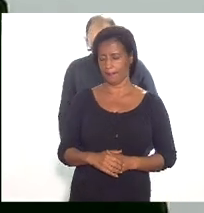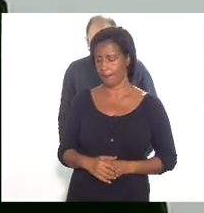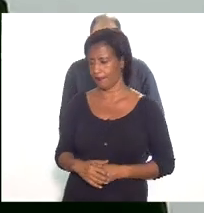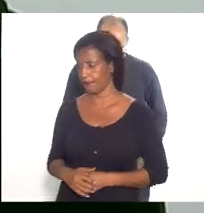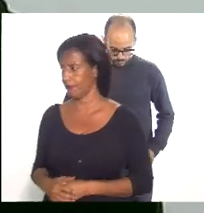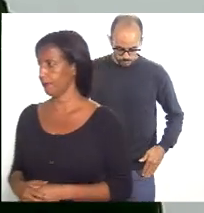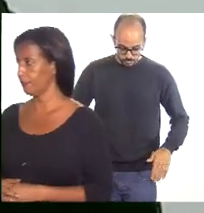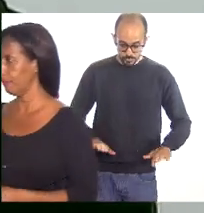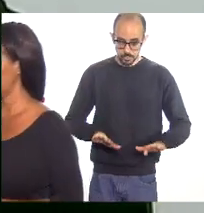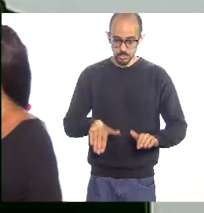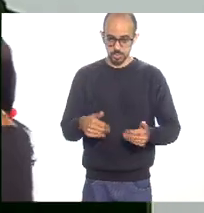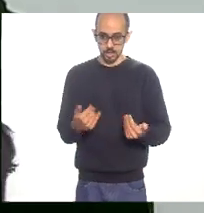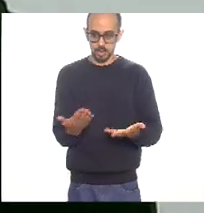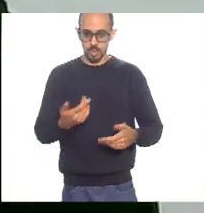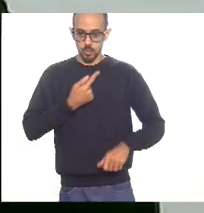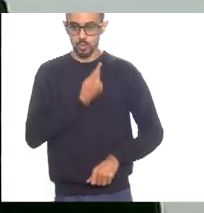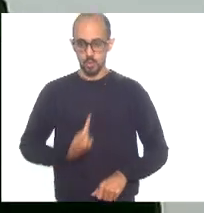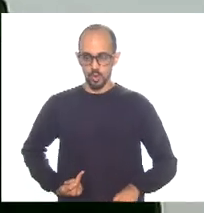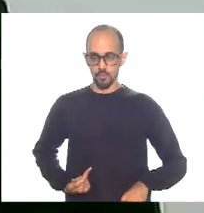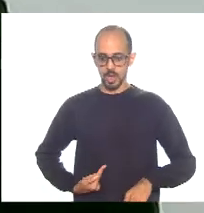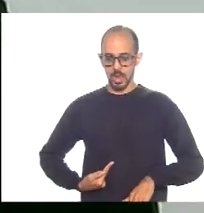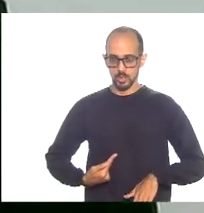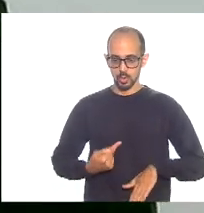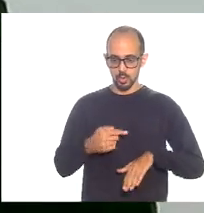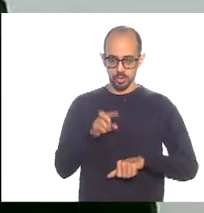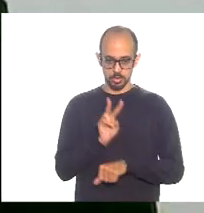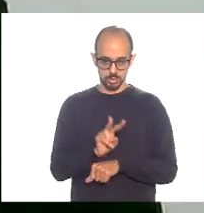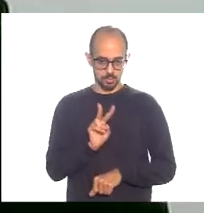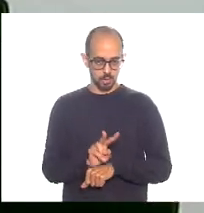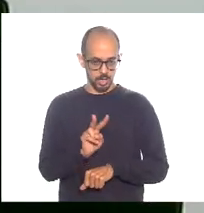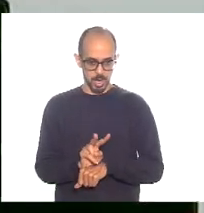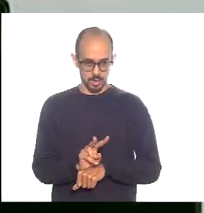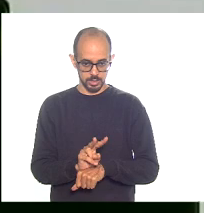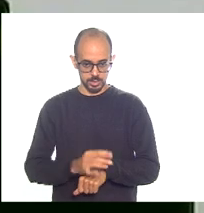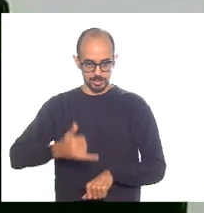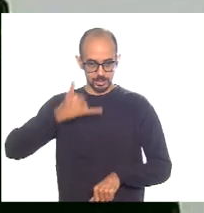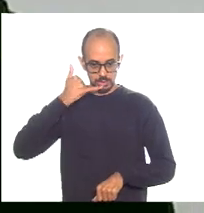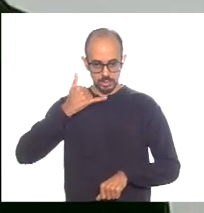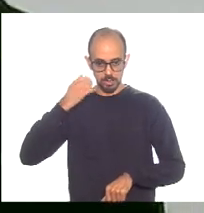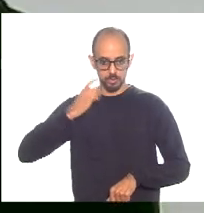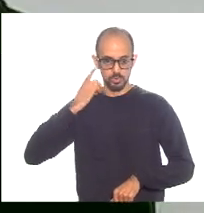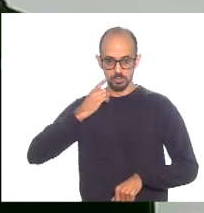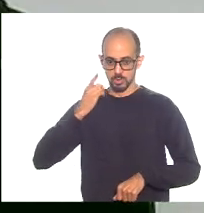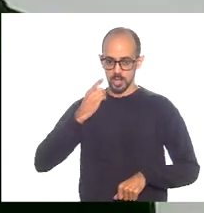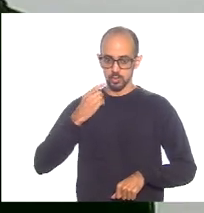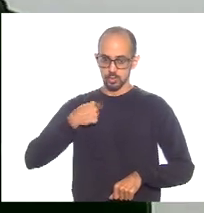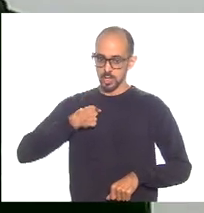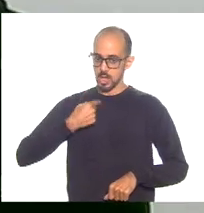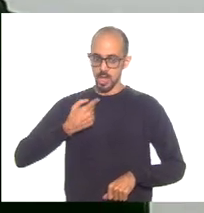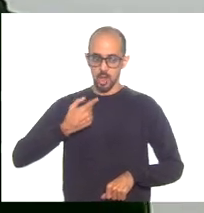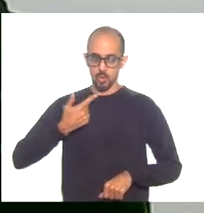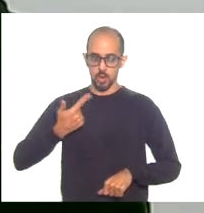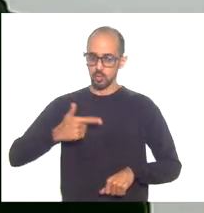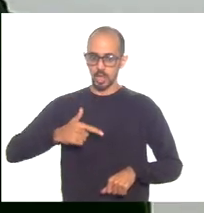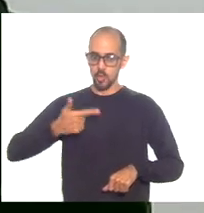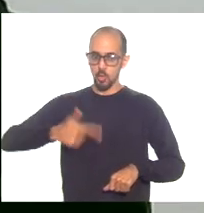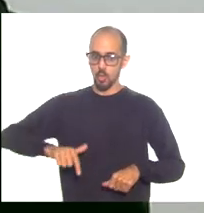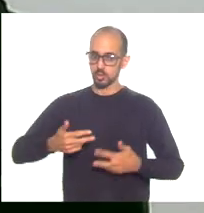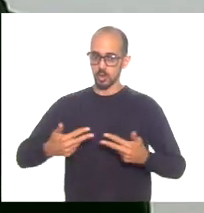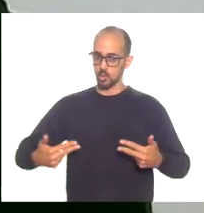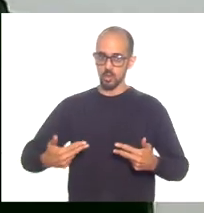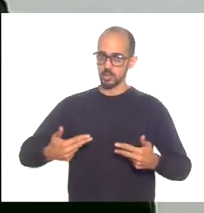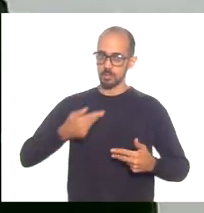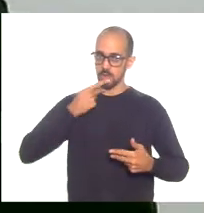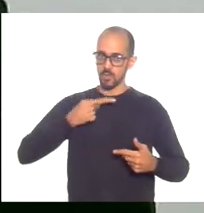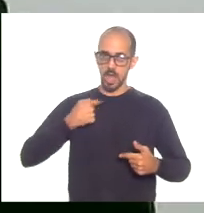exercício, liga aos parlamentares para fazer ameaça, não tem outra coisa senão a fazer, dizer que não